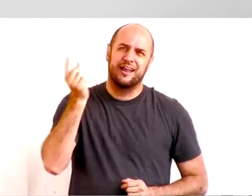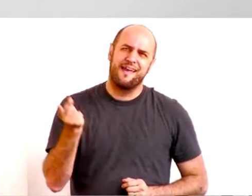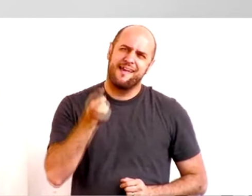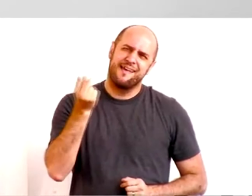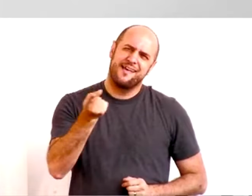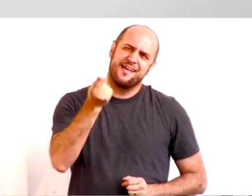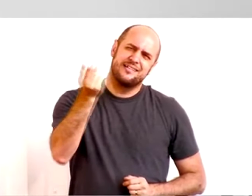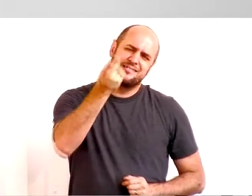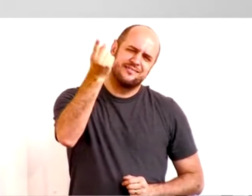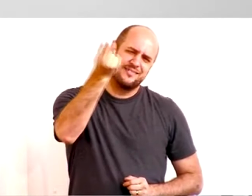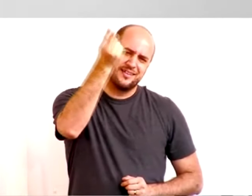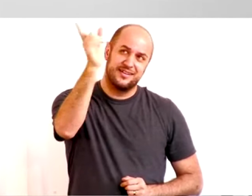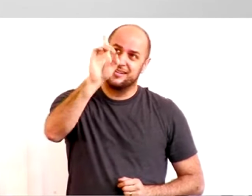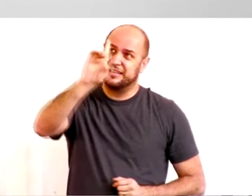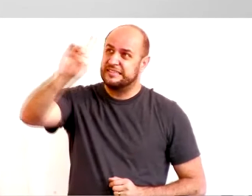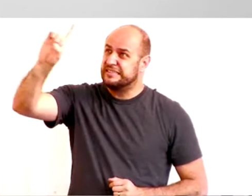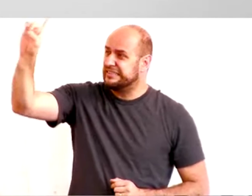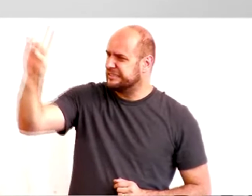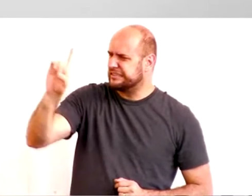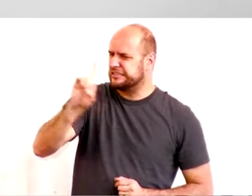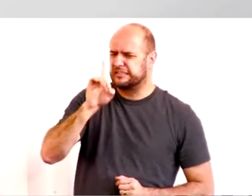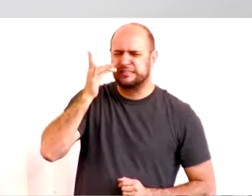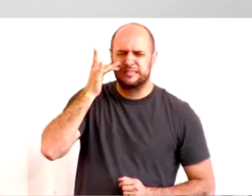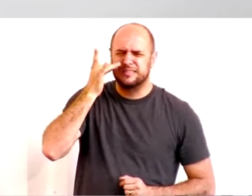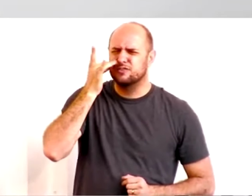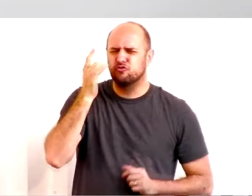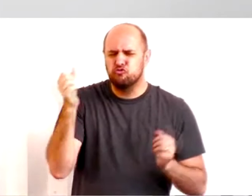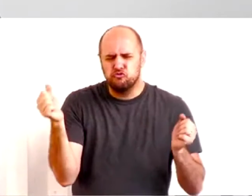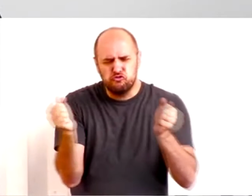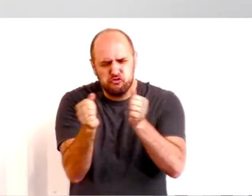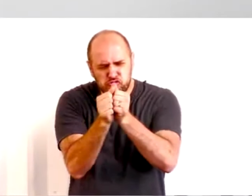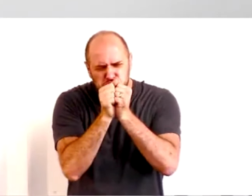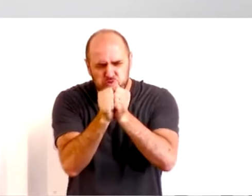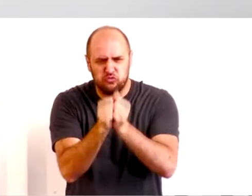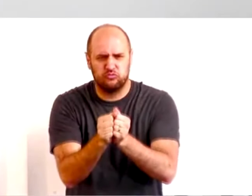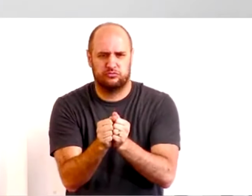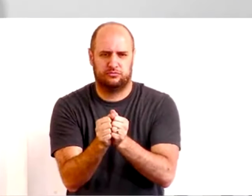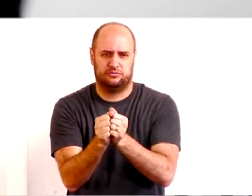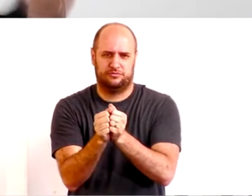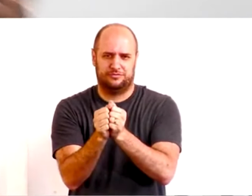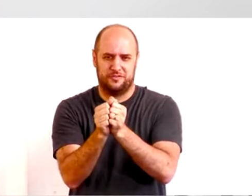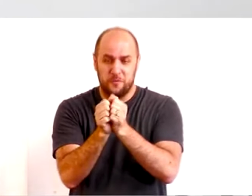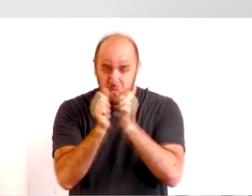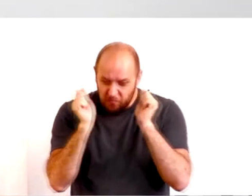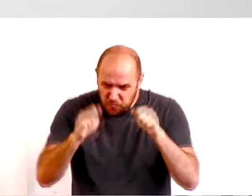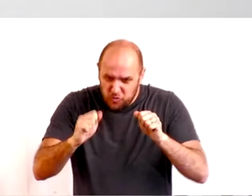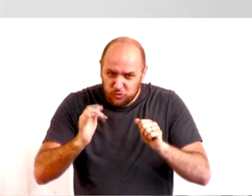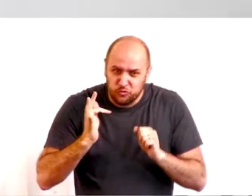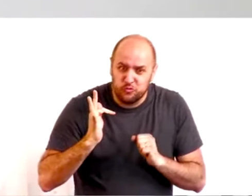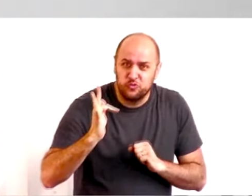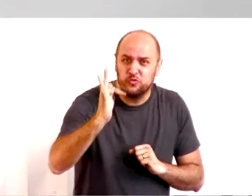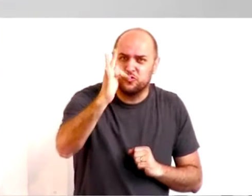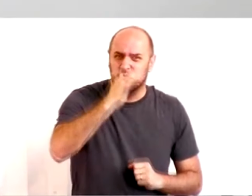eternamente da presença gloriosa, possamos nos deleitar e termos prazer